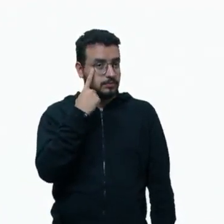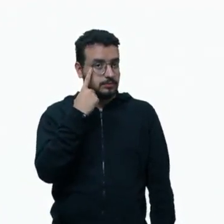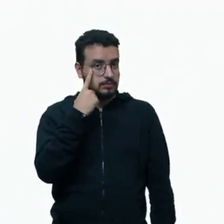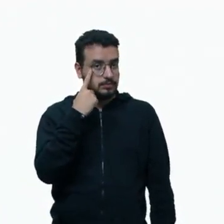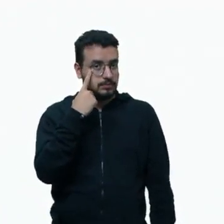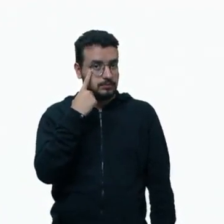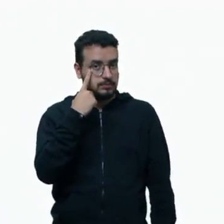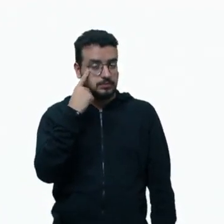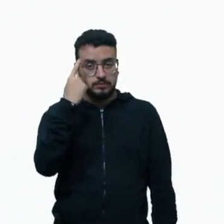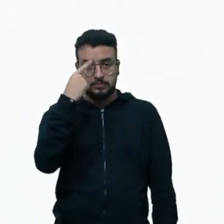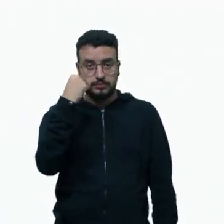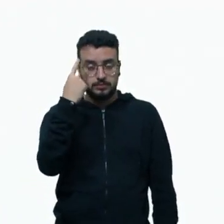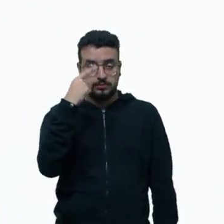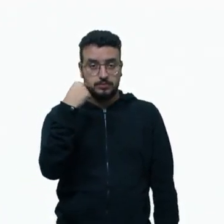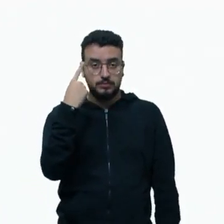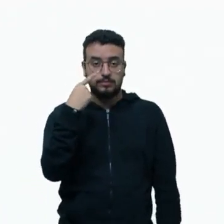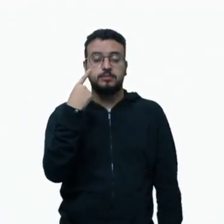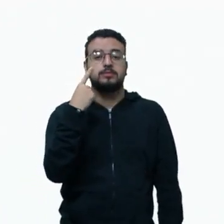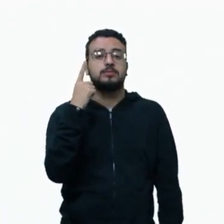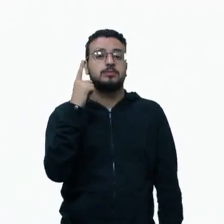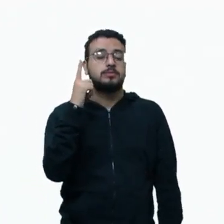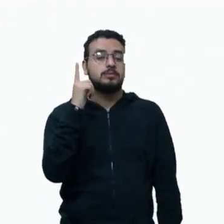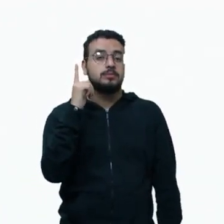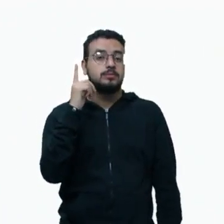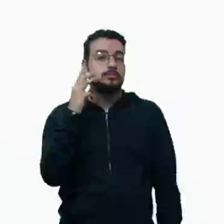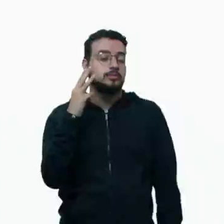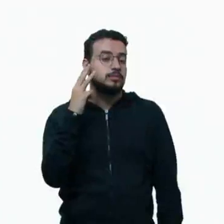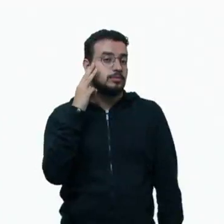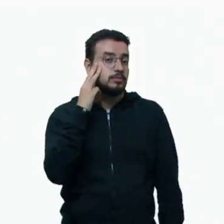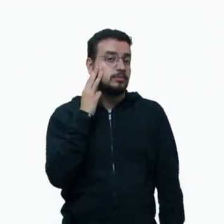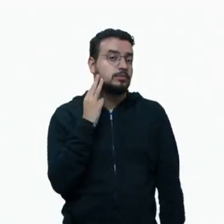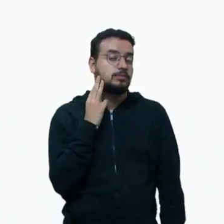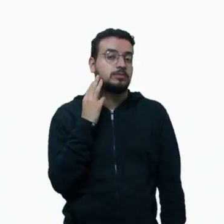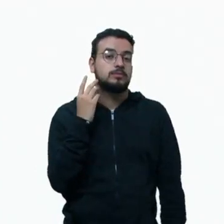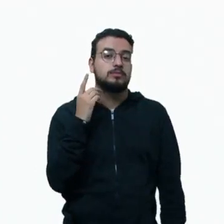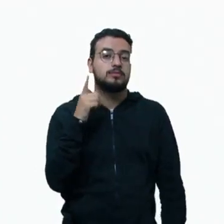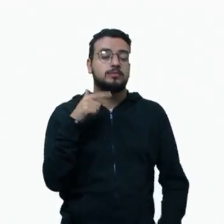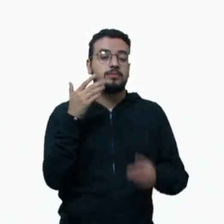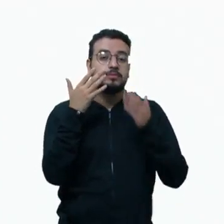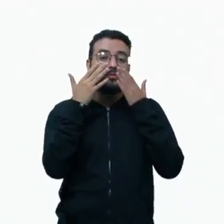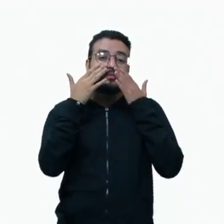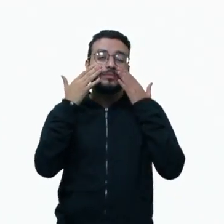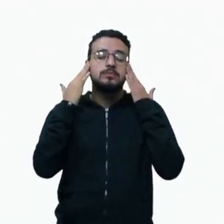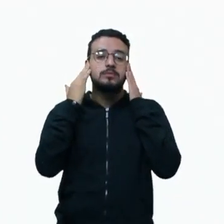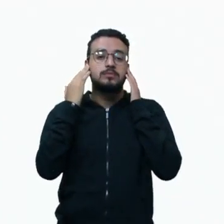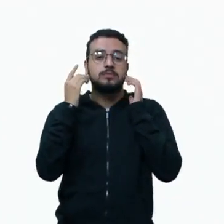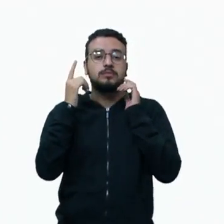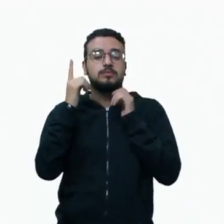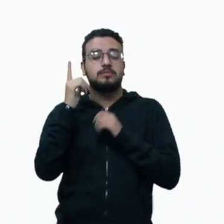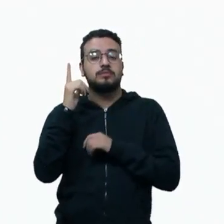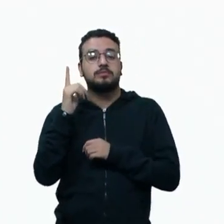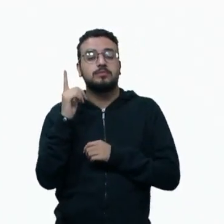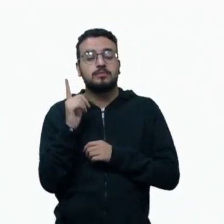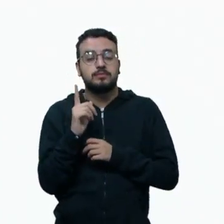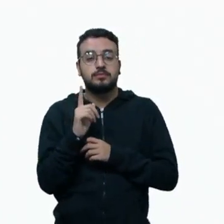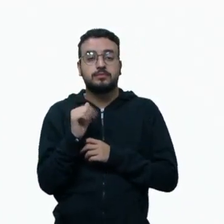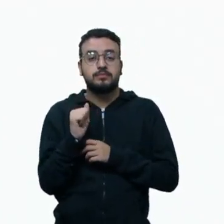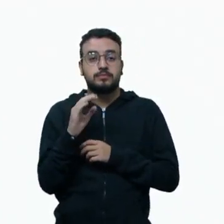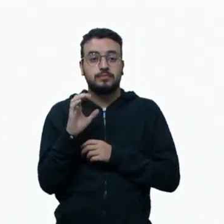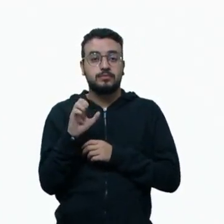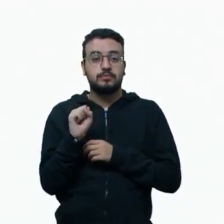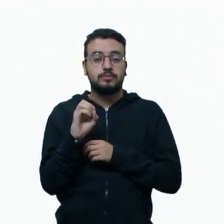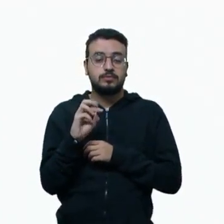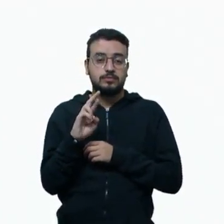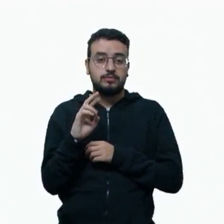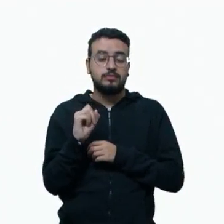oculomotor, o nervo troclear, o nervo trigêmeo, o nervo facial, o nervo acessório e o nervo